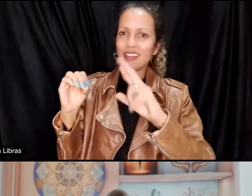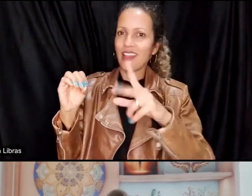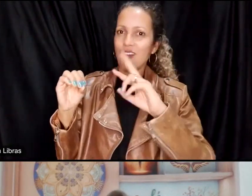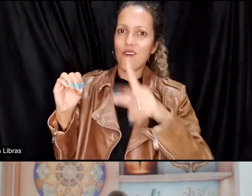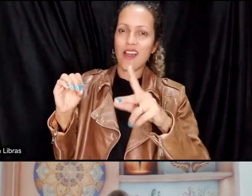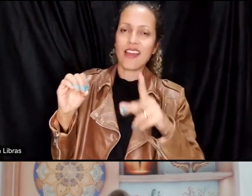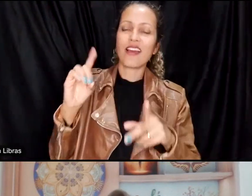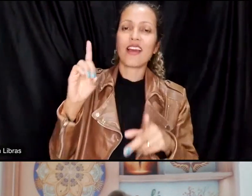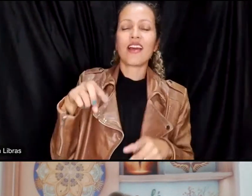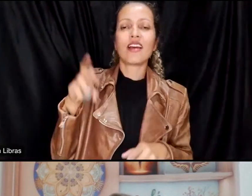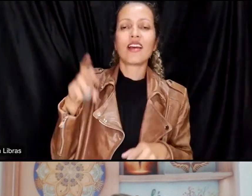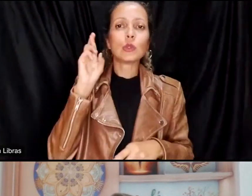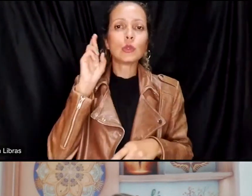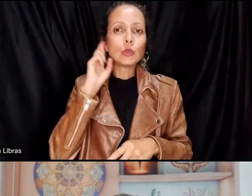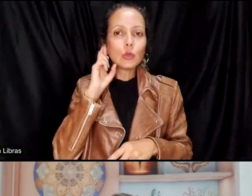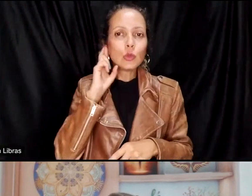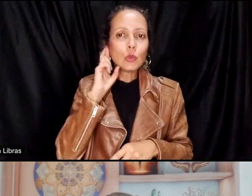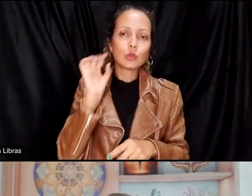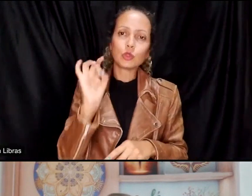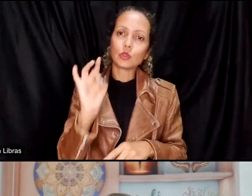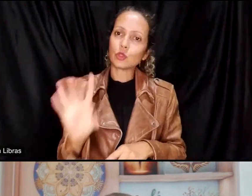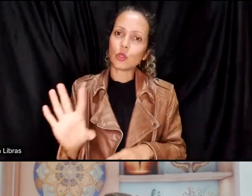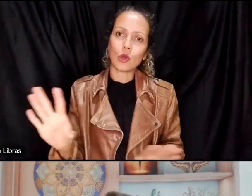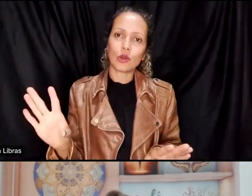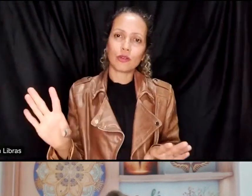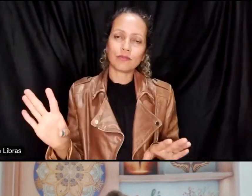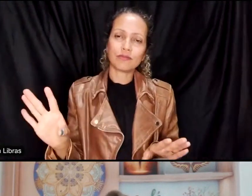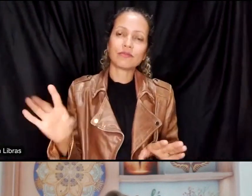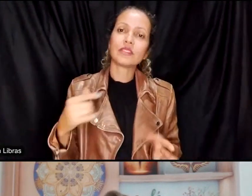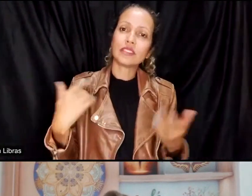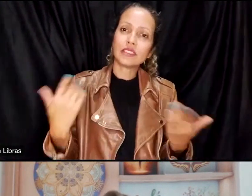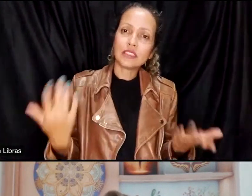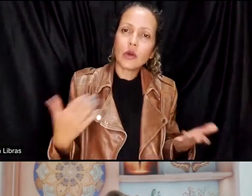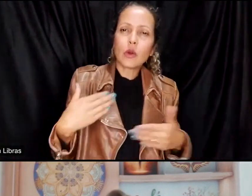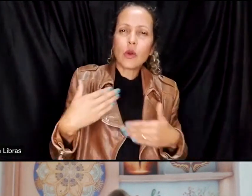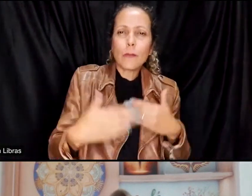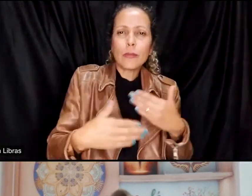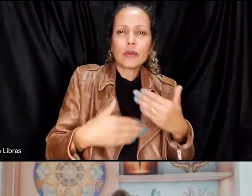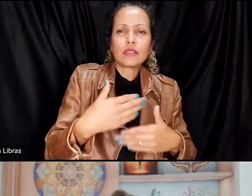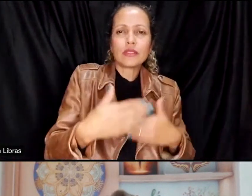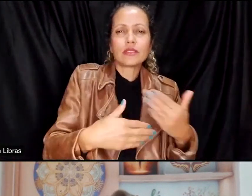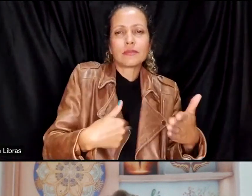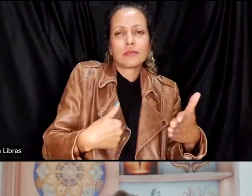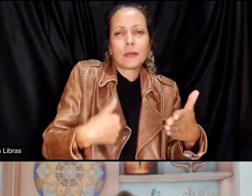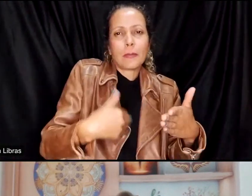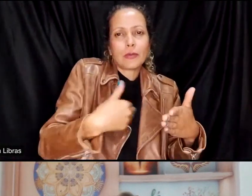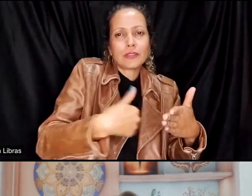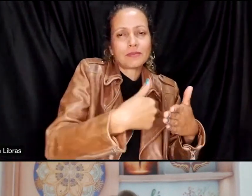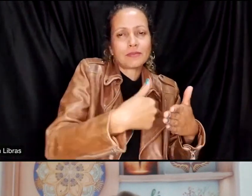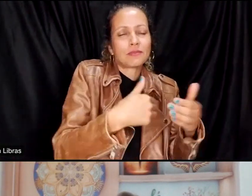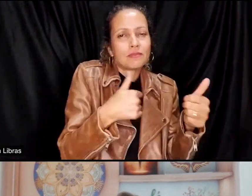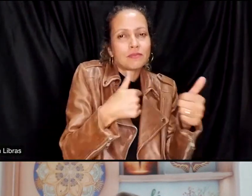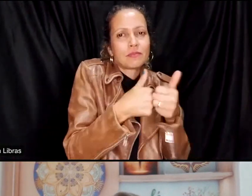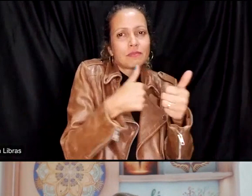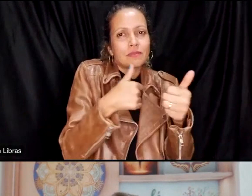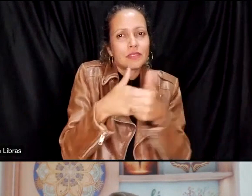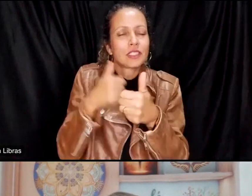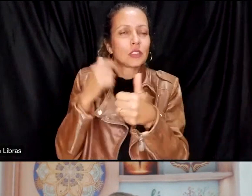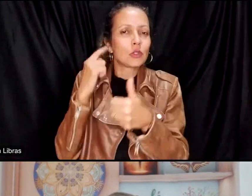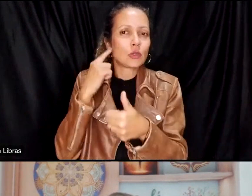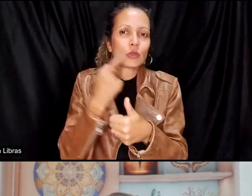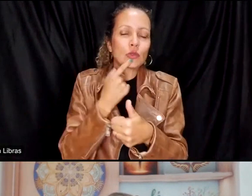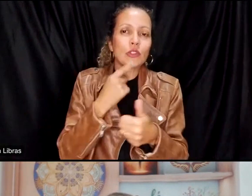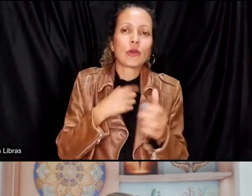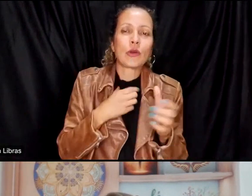eu comecei a me aproximar dos surdos, e foi indo, foi indo, comecei a participar do grupo surdo de estudos da